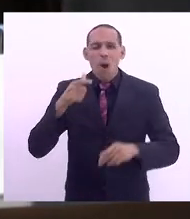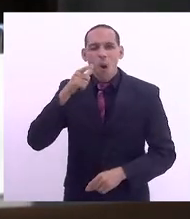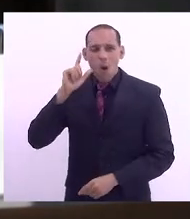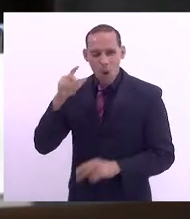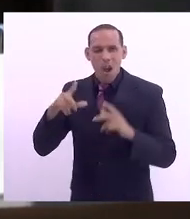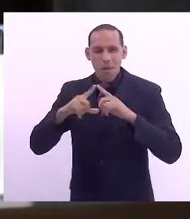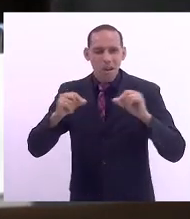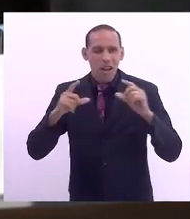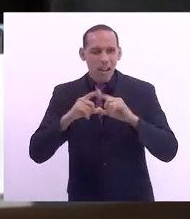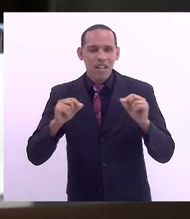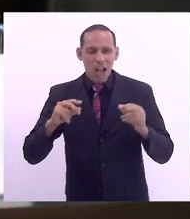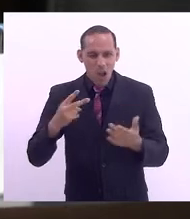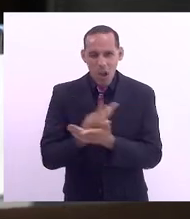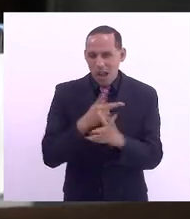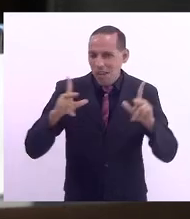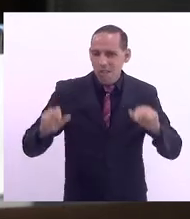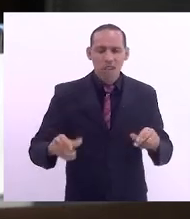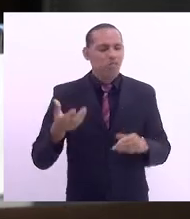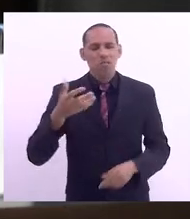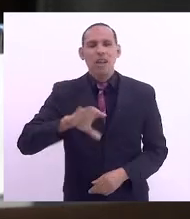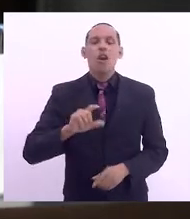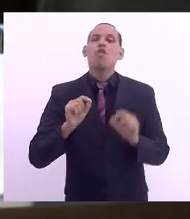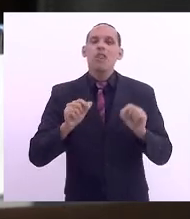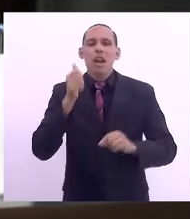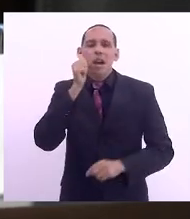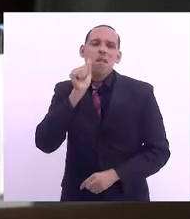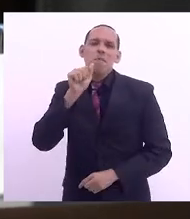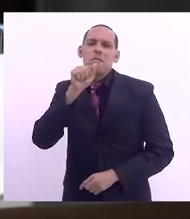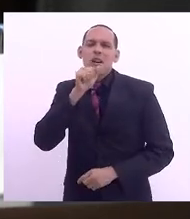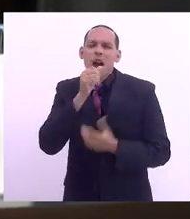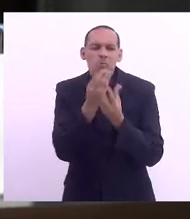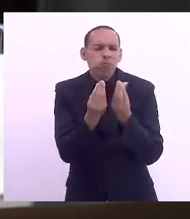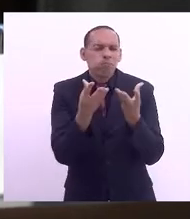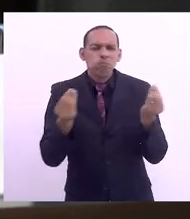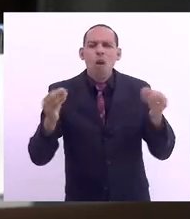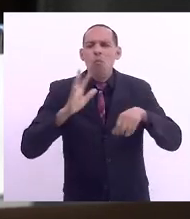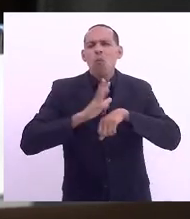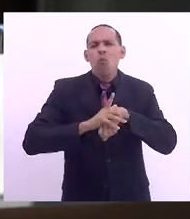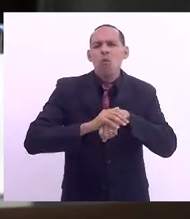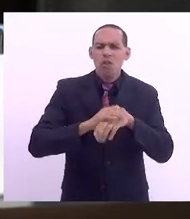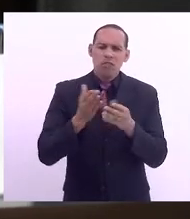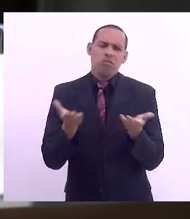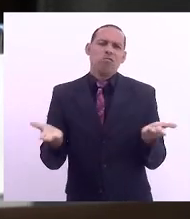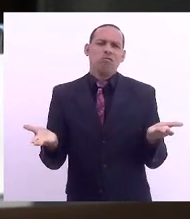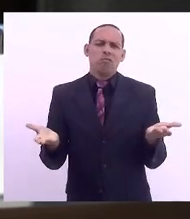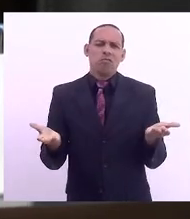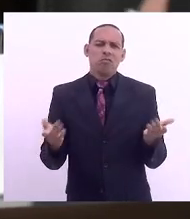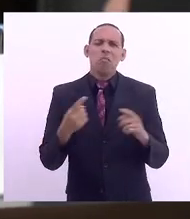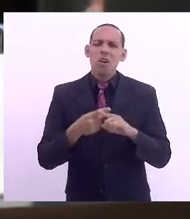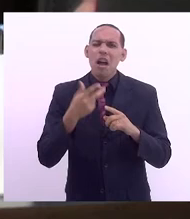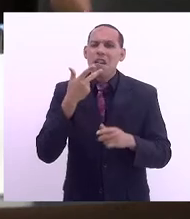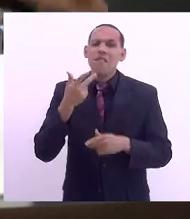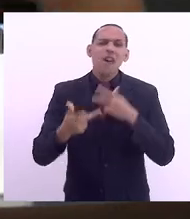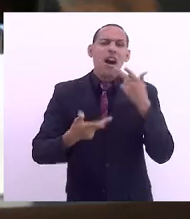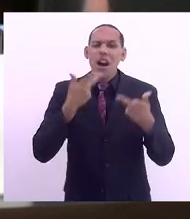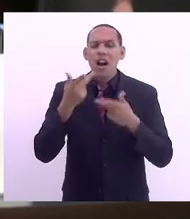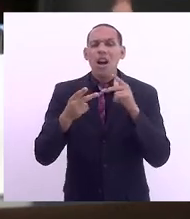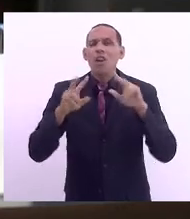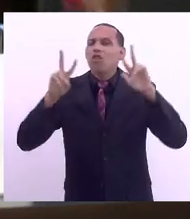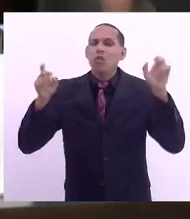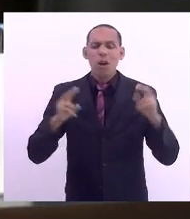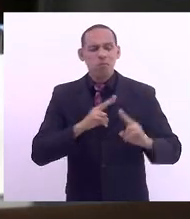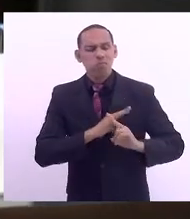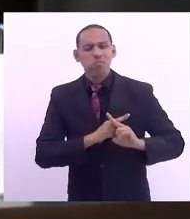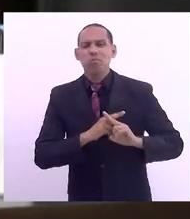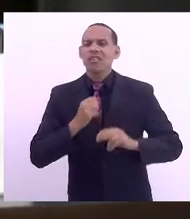Brasília. Ter aquelas mães, todas doentes, falando sobre o seu luto,